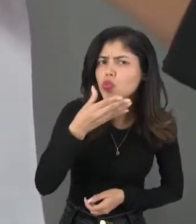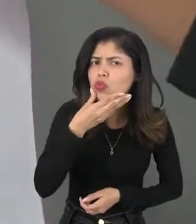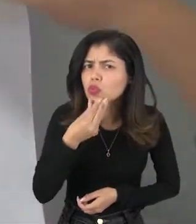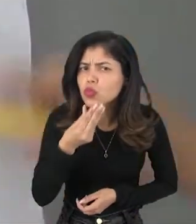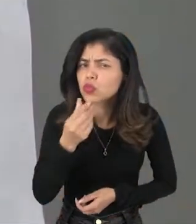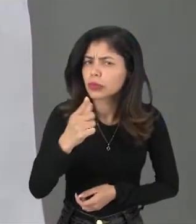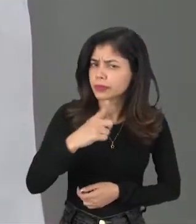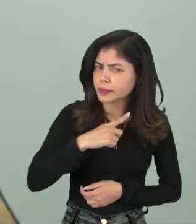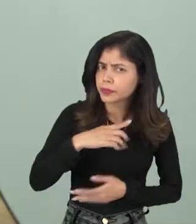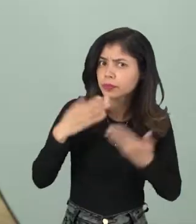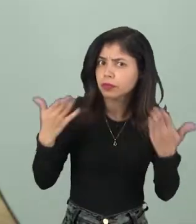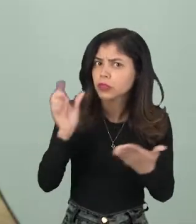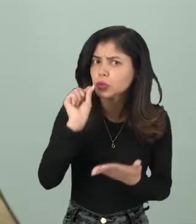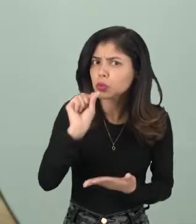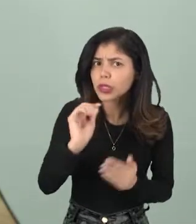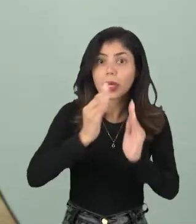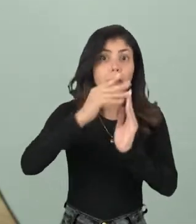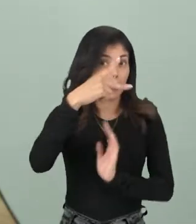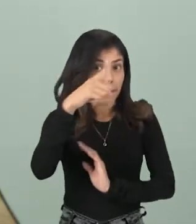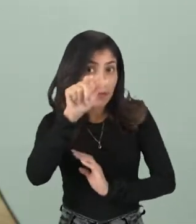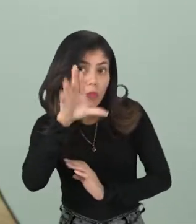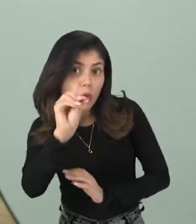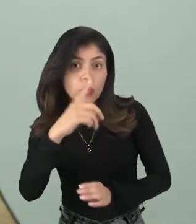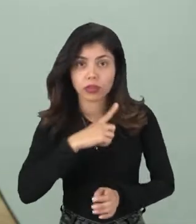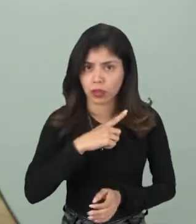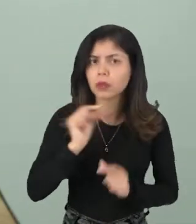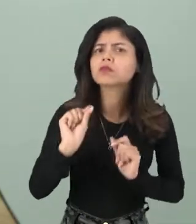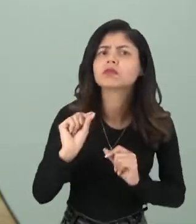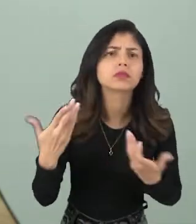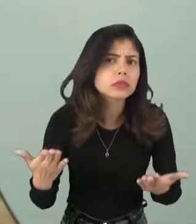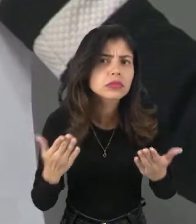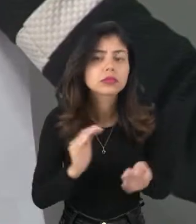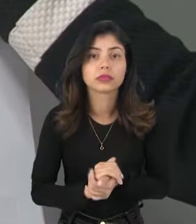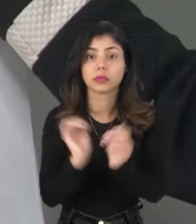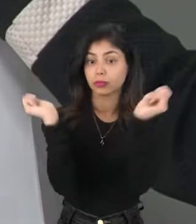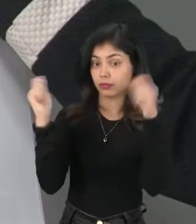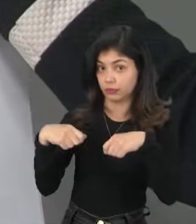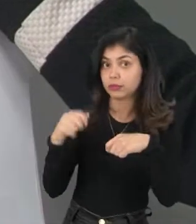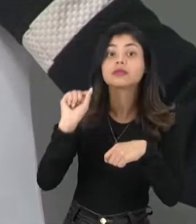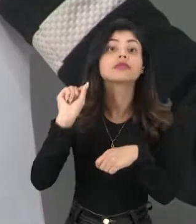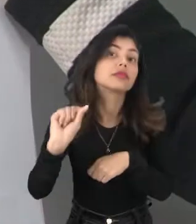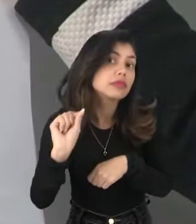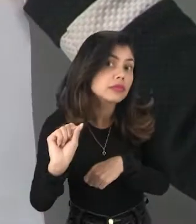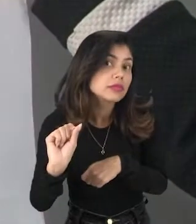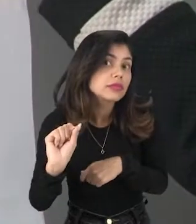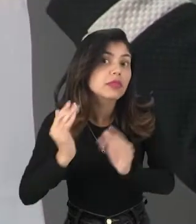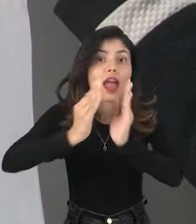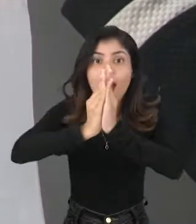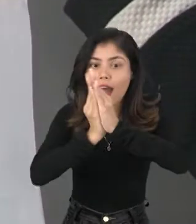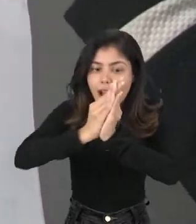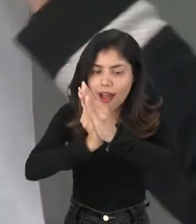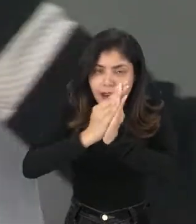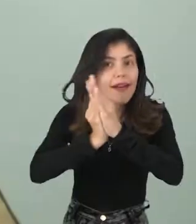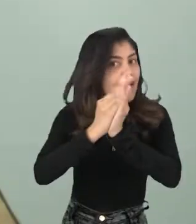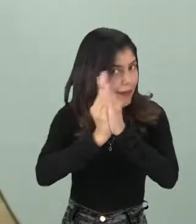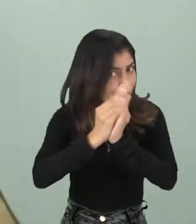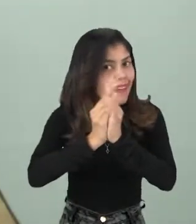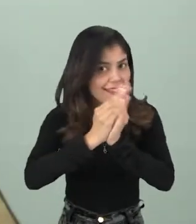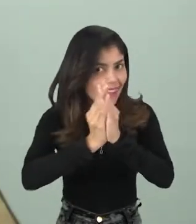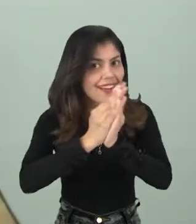os meninos têm então o que que Paulo e Vinícius tem vamos lá eles possuem o que eles possuem